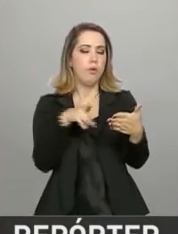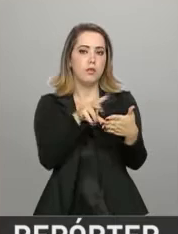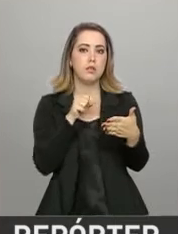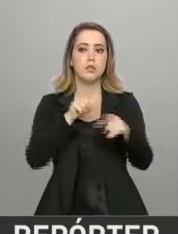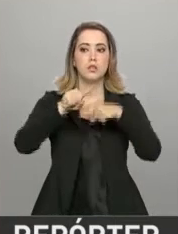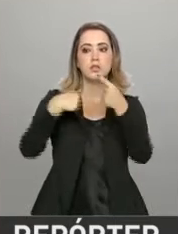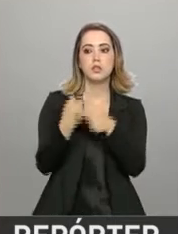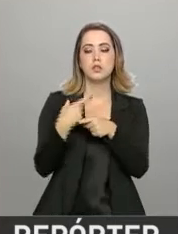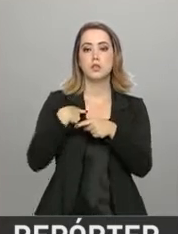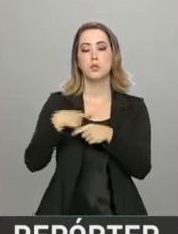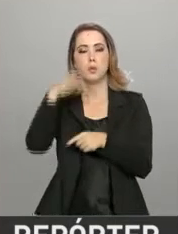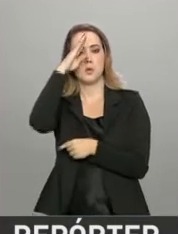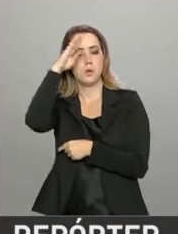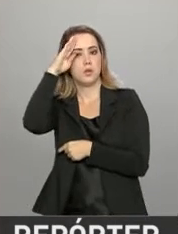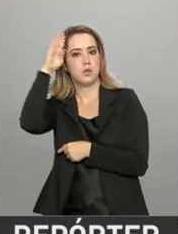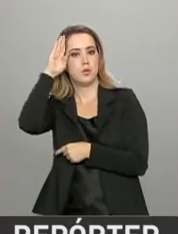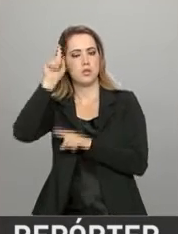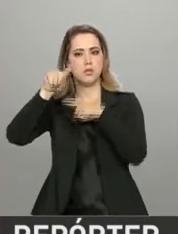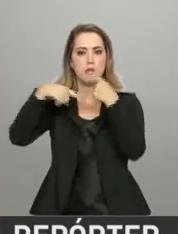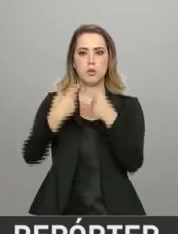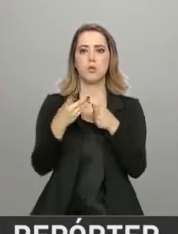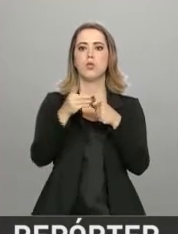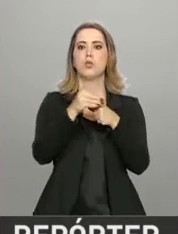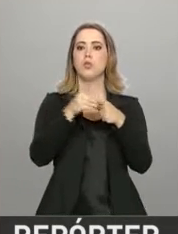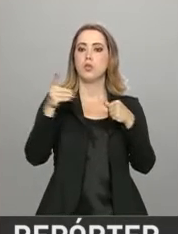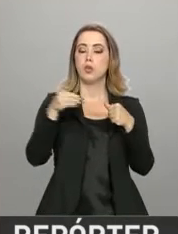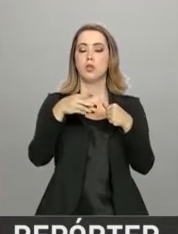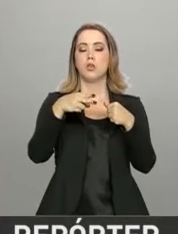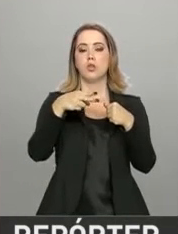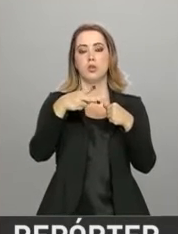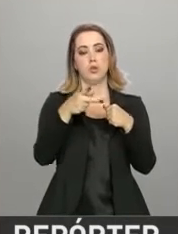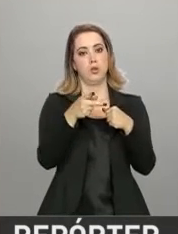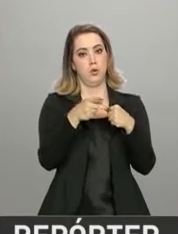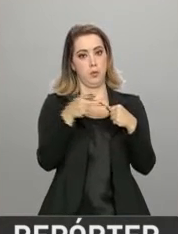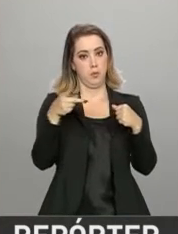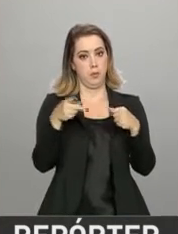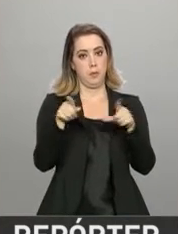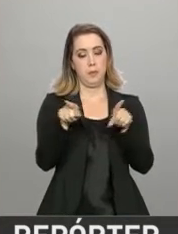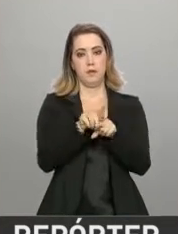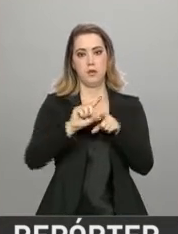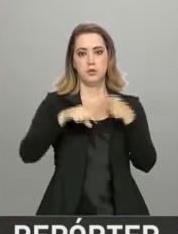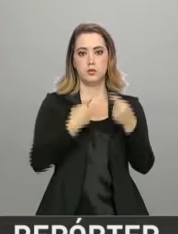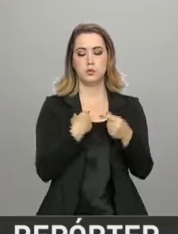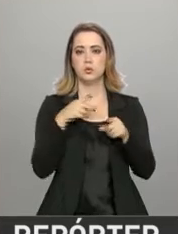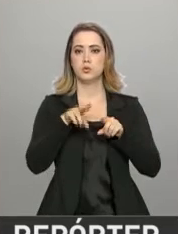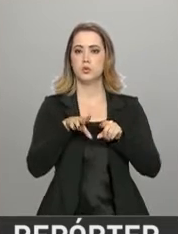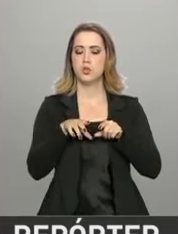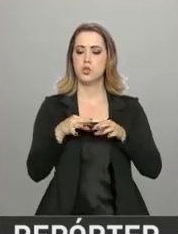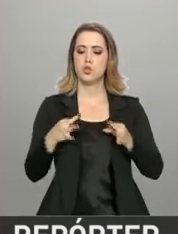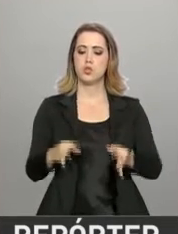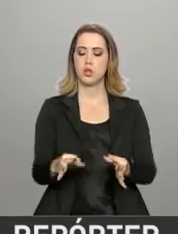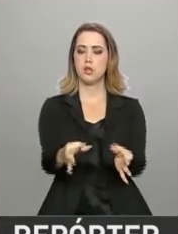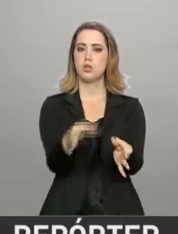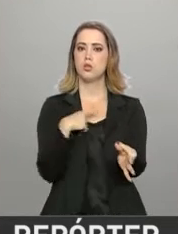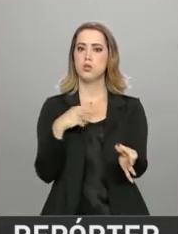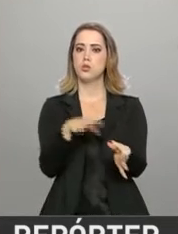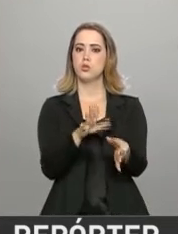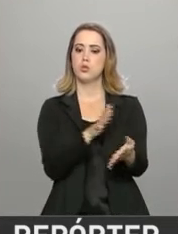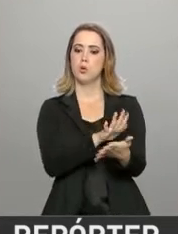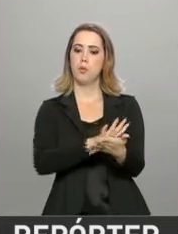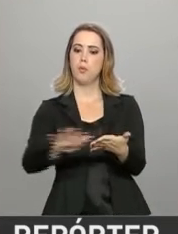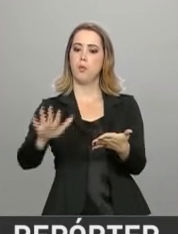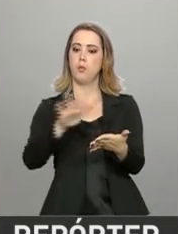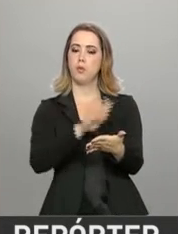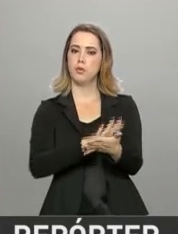universitário e pós-graduação eu me socorri de recursos tecnológicos como um scanner que o digitalizava os meus livros em